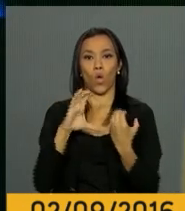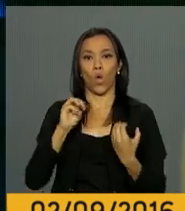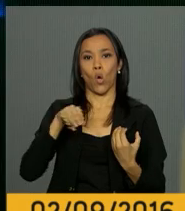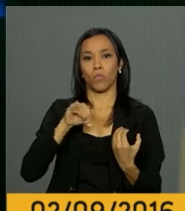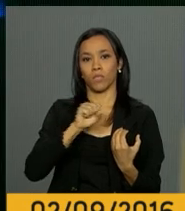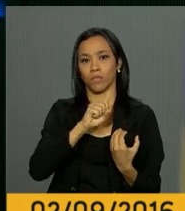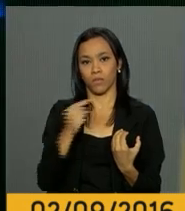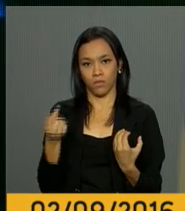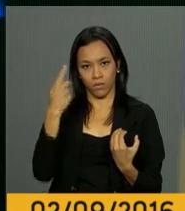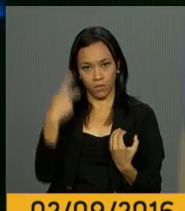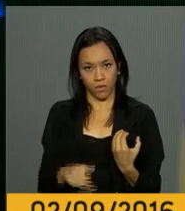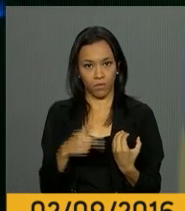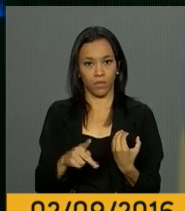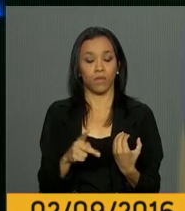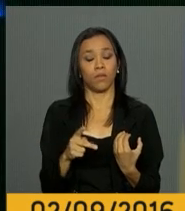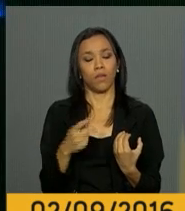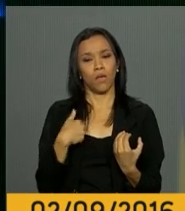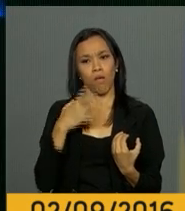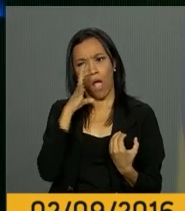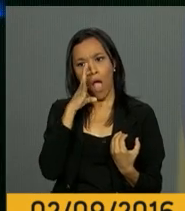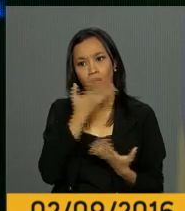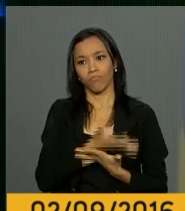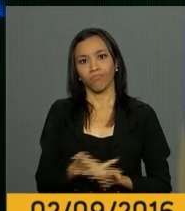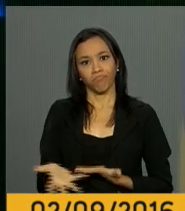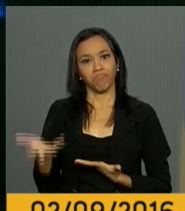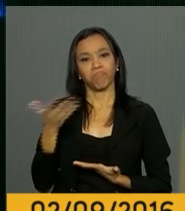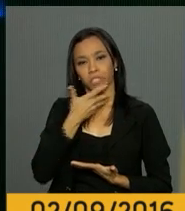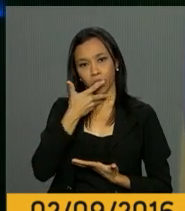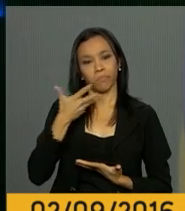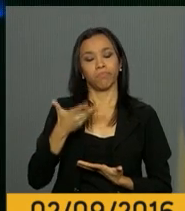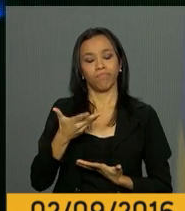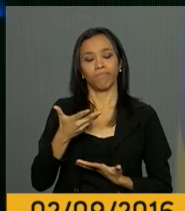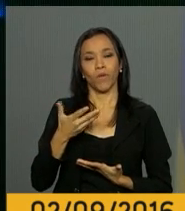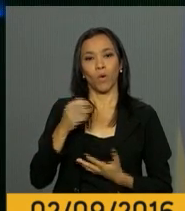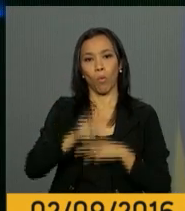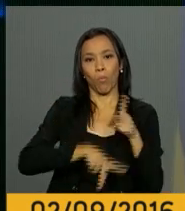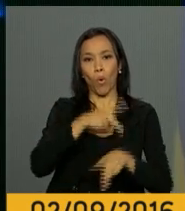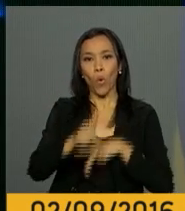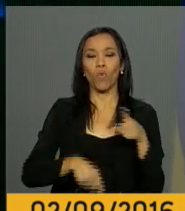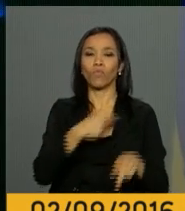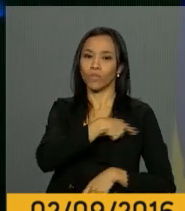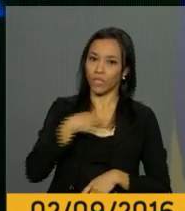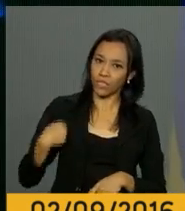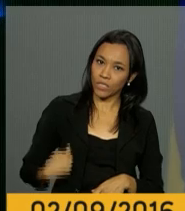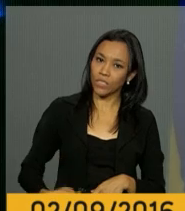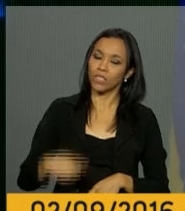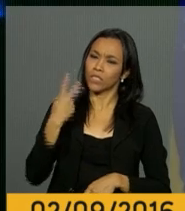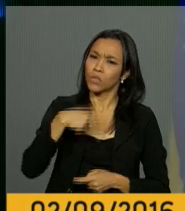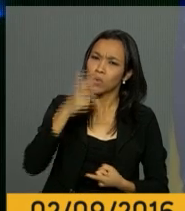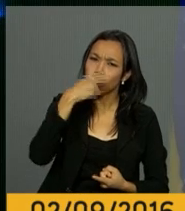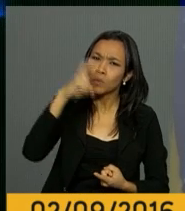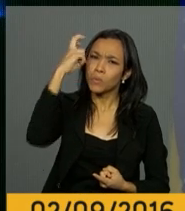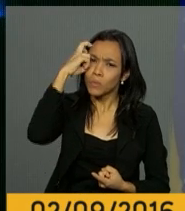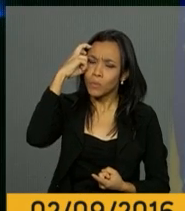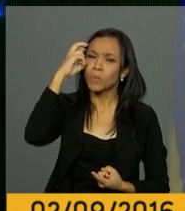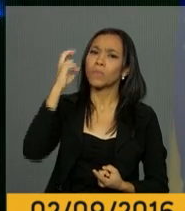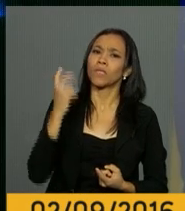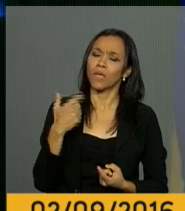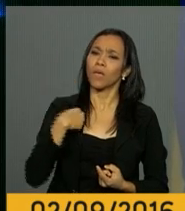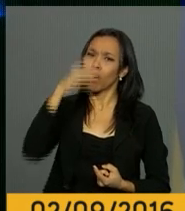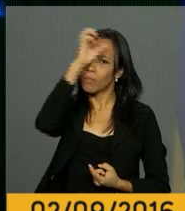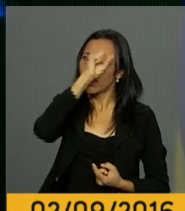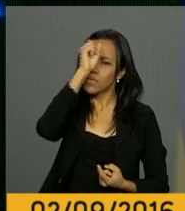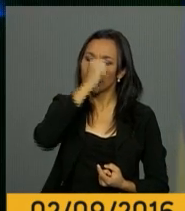sino-brasileira, aprendi a admirar o povo chinês, seu engenho e sua cultura. Aprendi